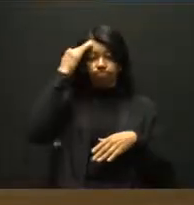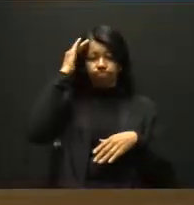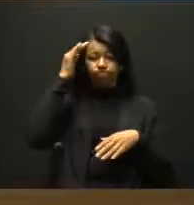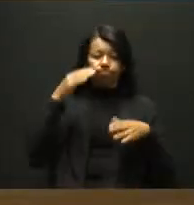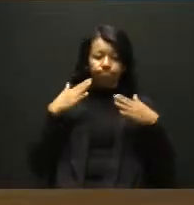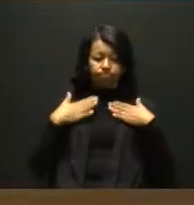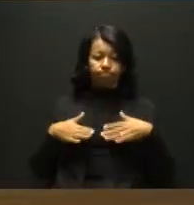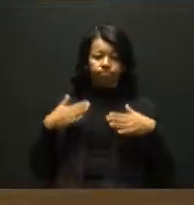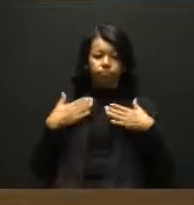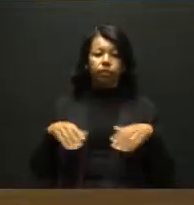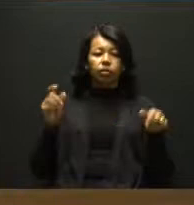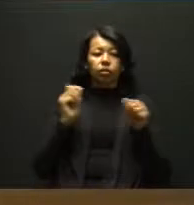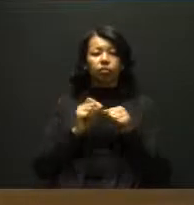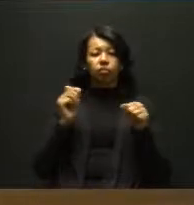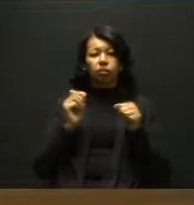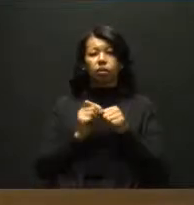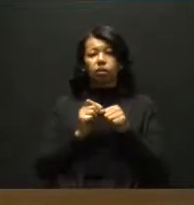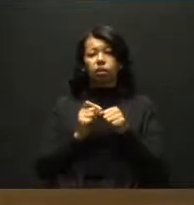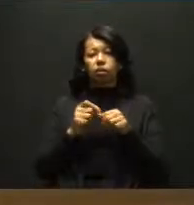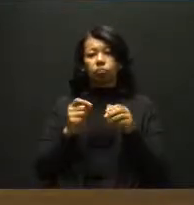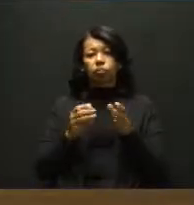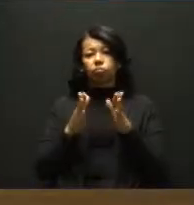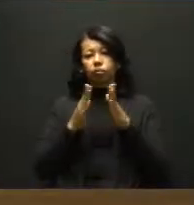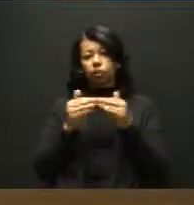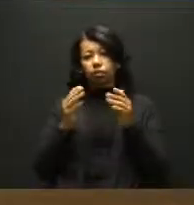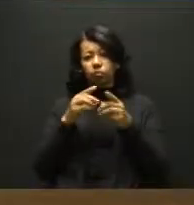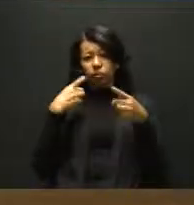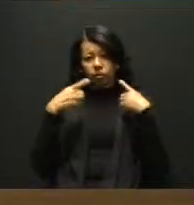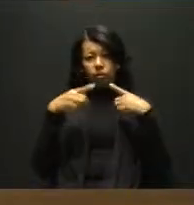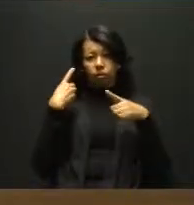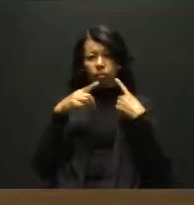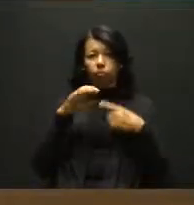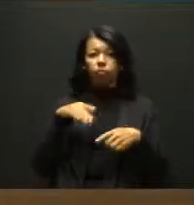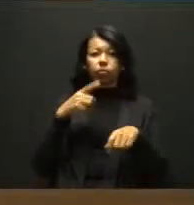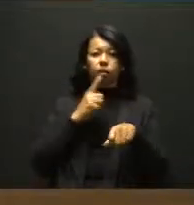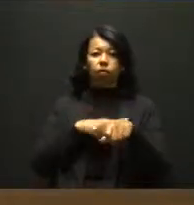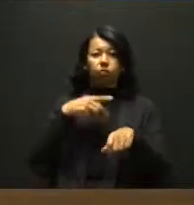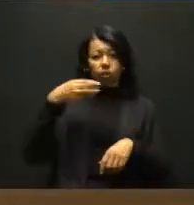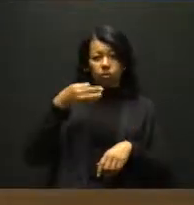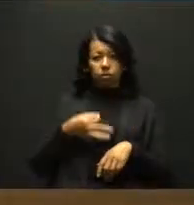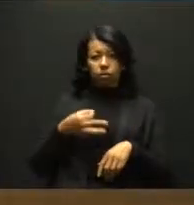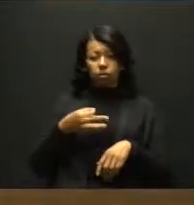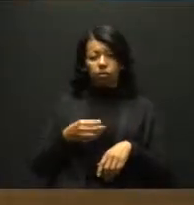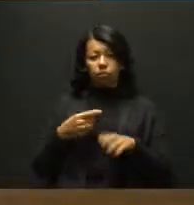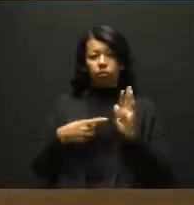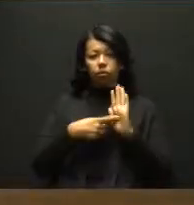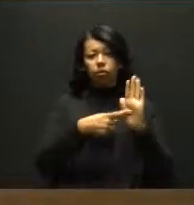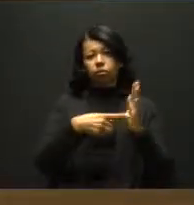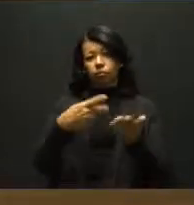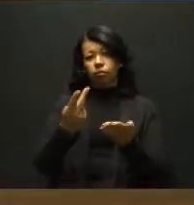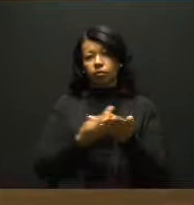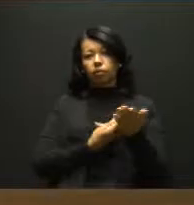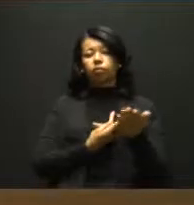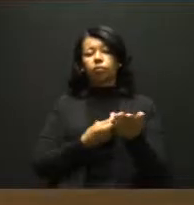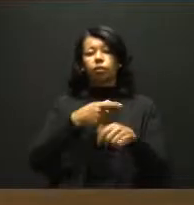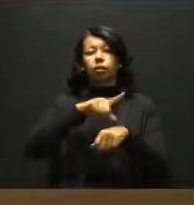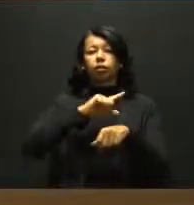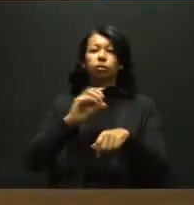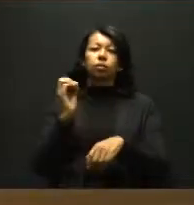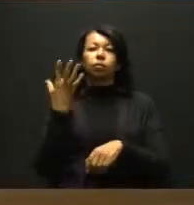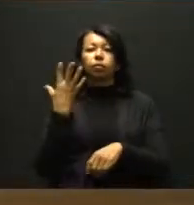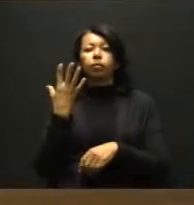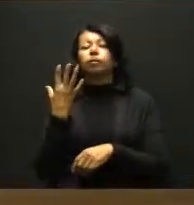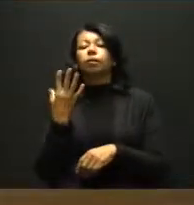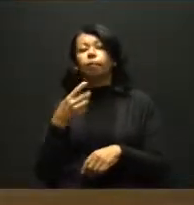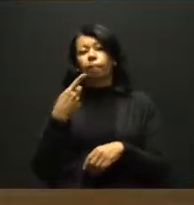que fizemos solicitamos cobramos quando tínhamos que cobrar e apontamos os erros até antes de acontecer